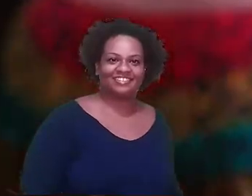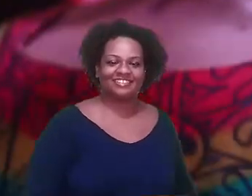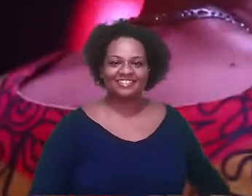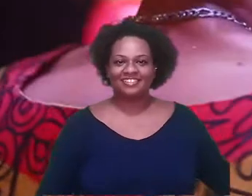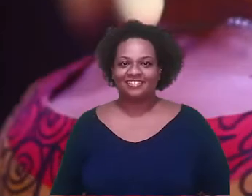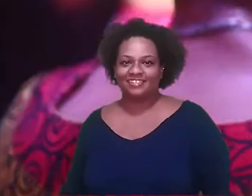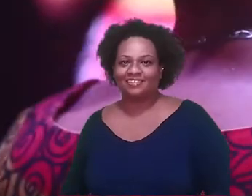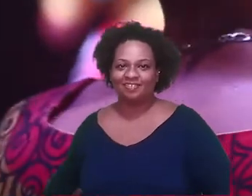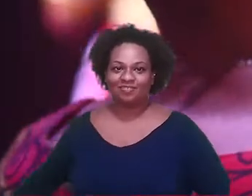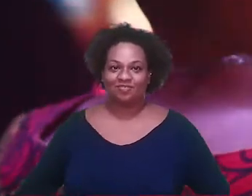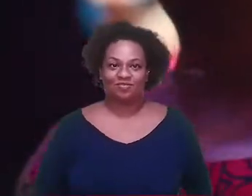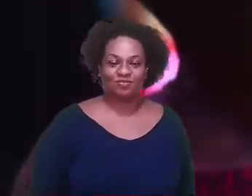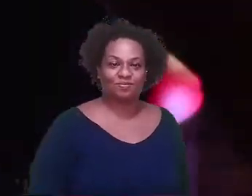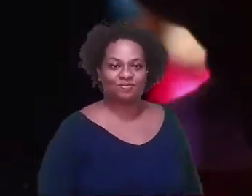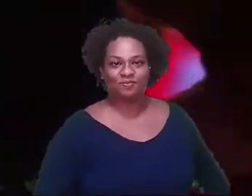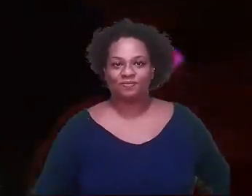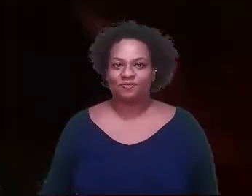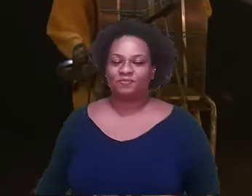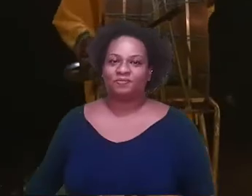Jorge Luan.